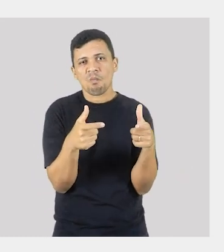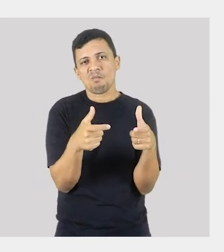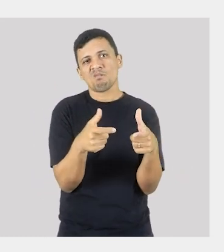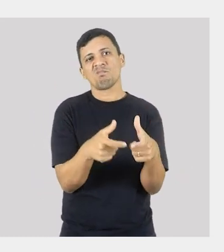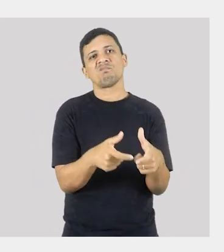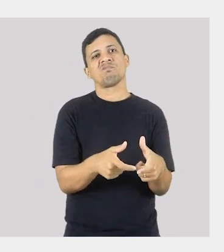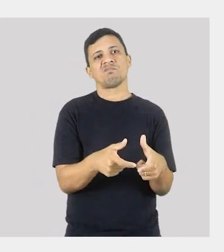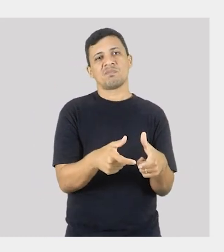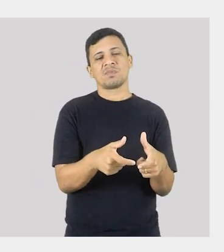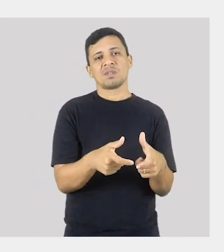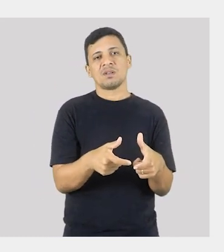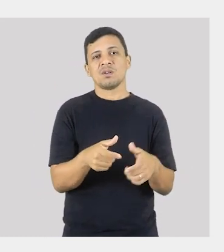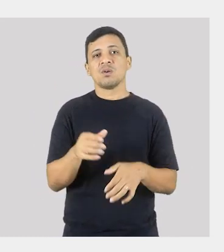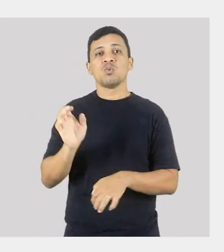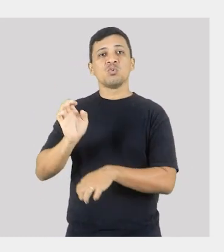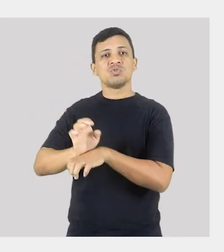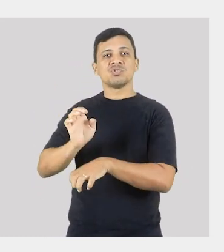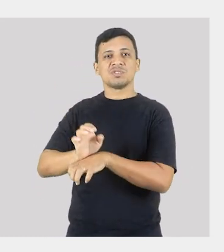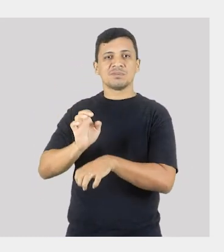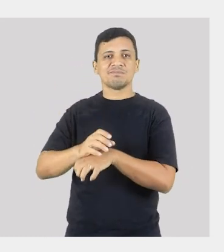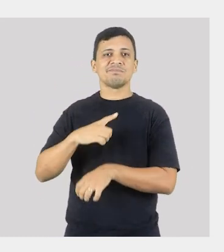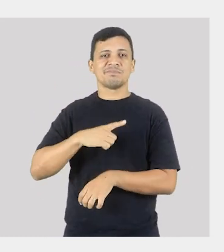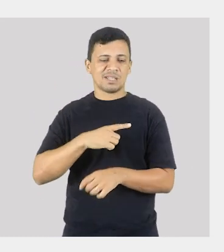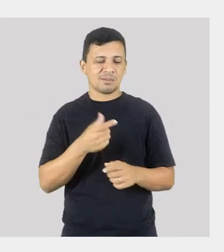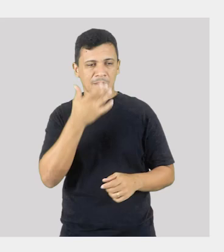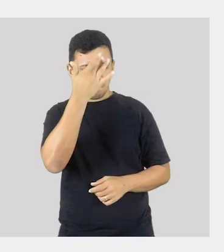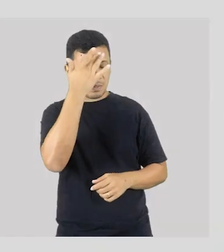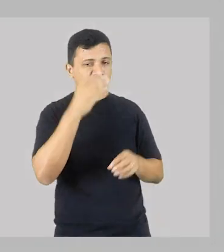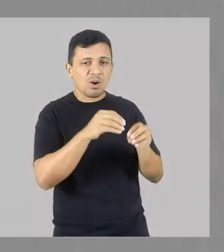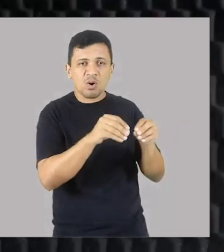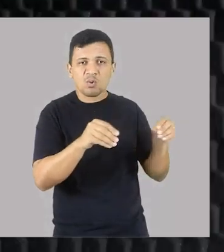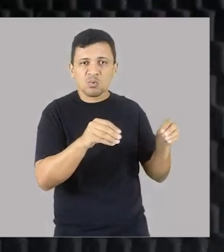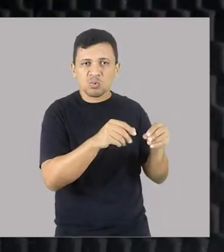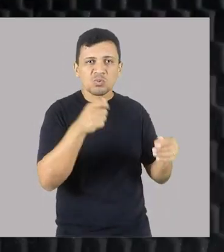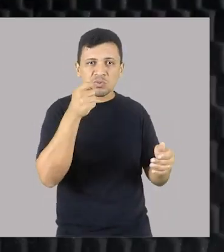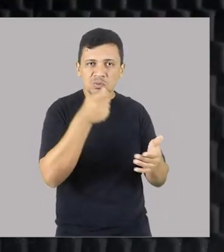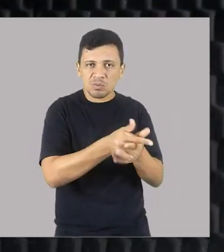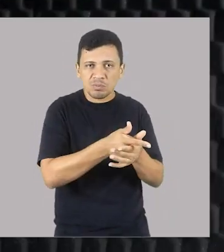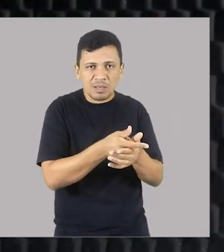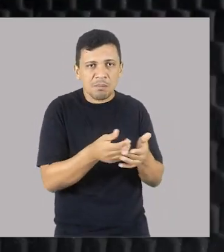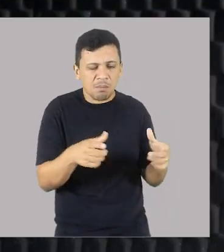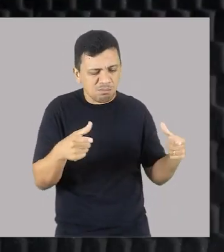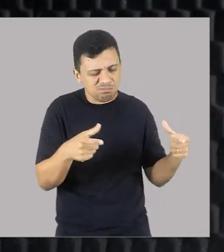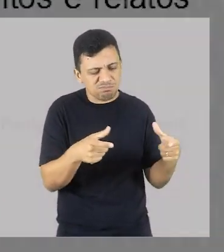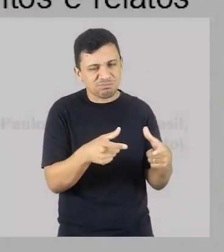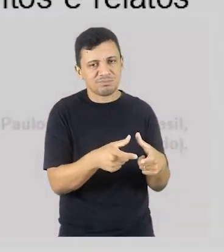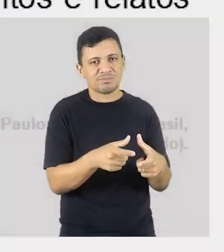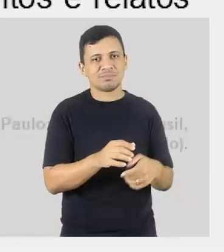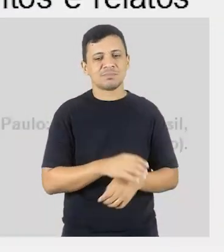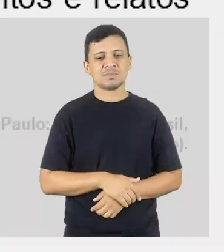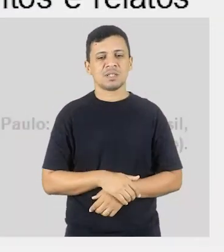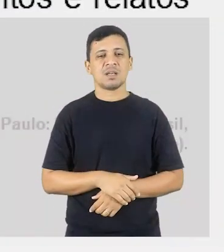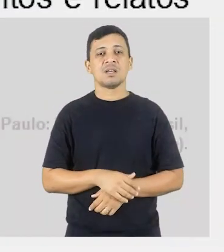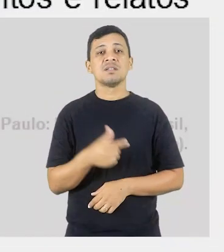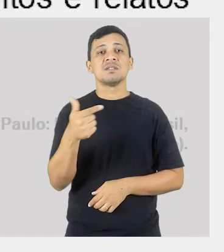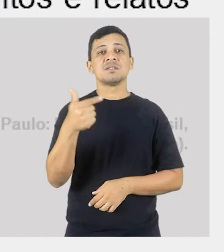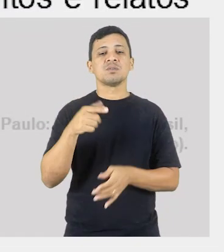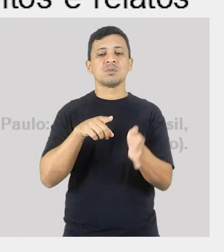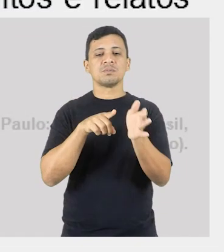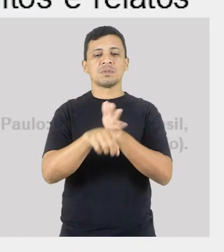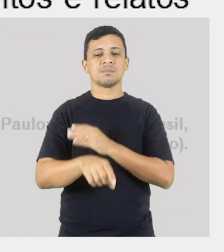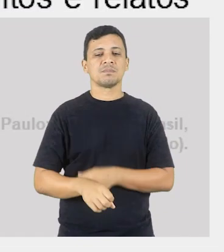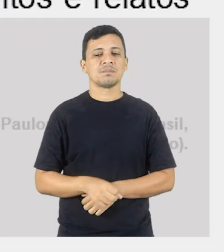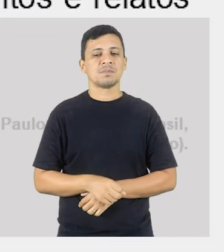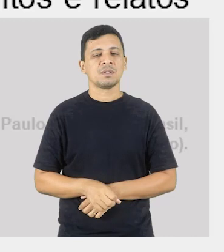o Estado com uma forte concentração fundiária. Resposta à letra D. Uma segunda questão. O Instituto Histórico e